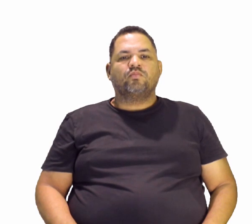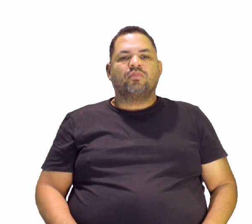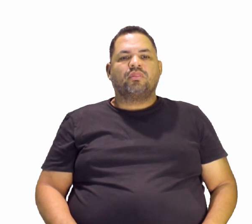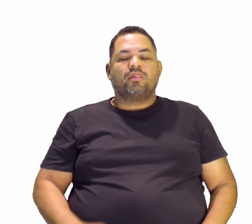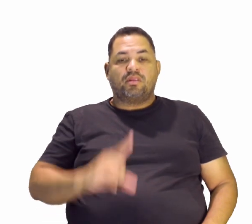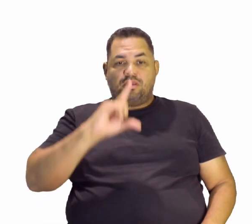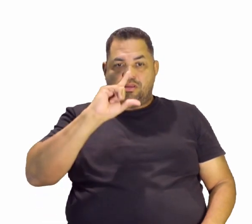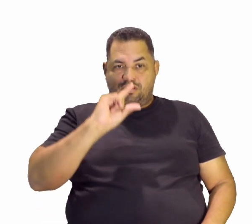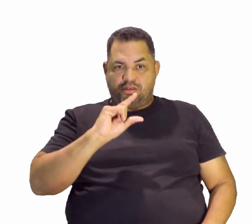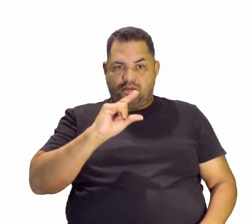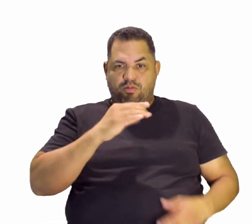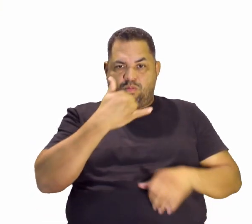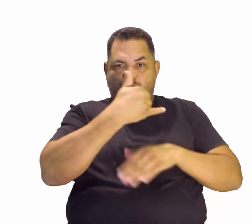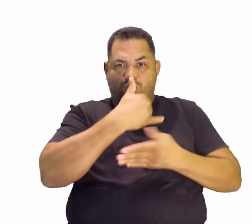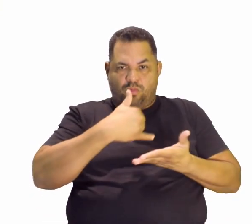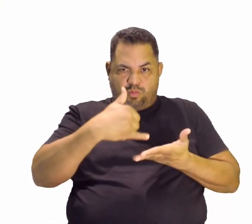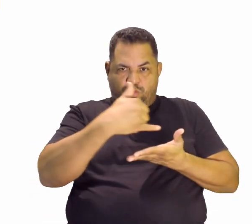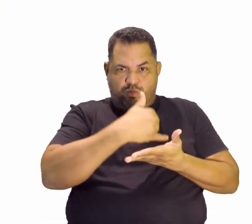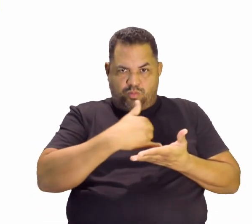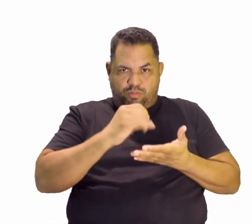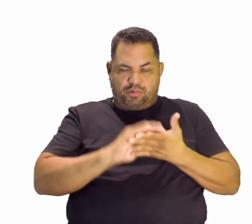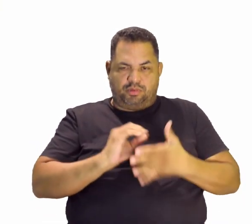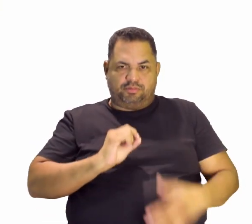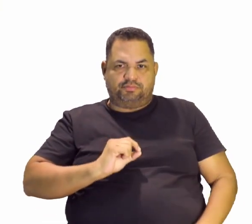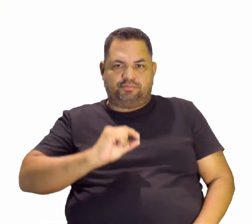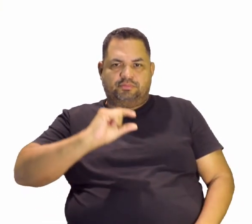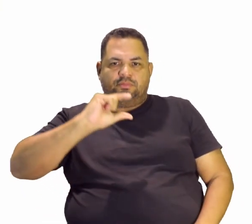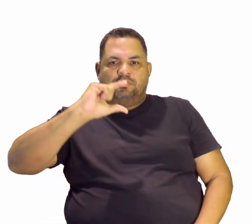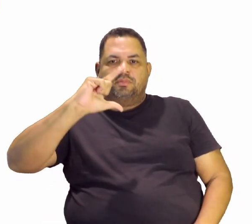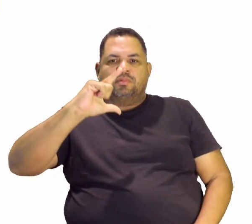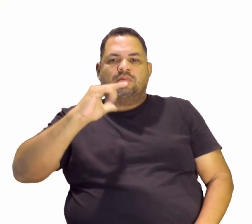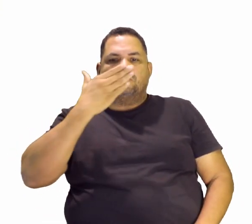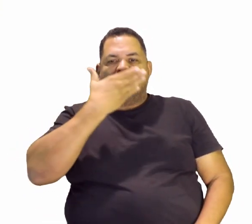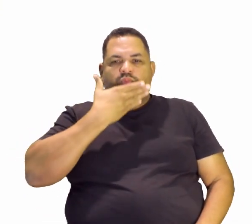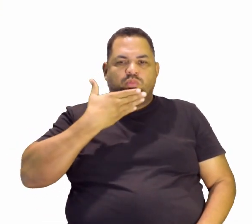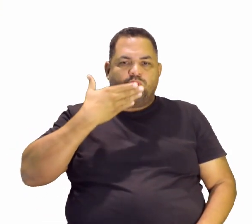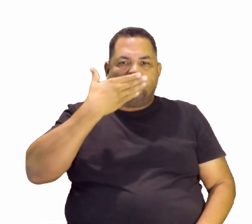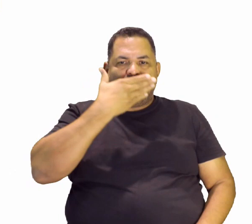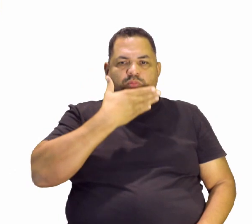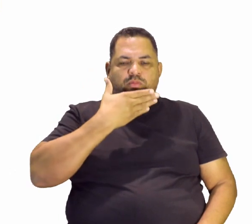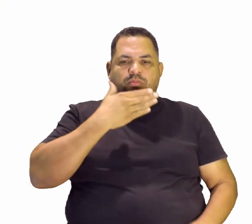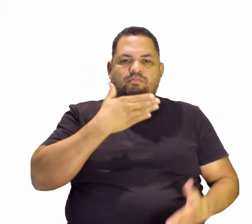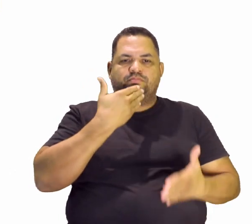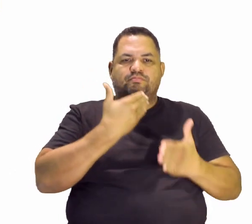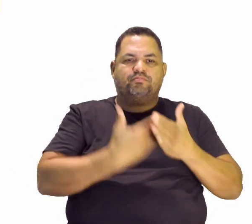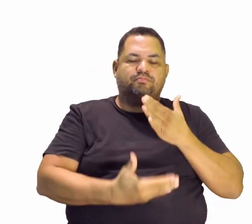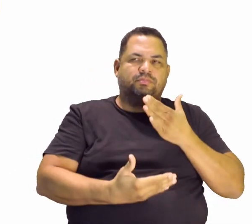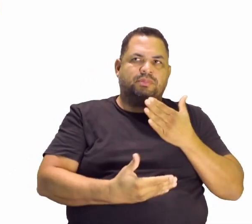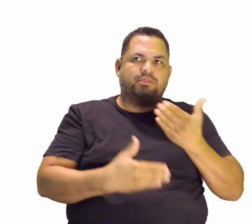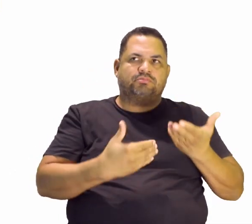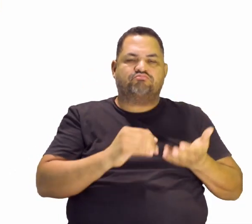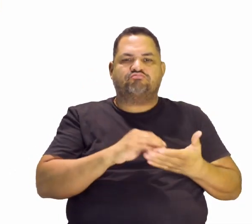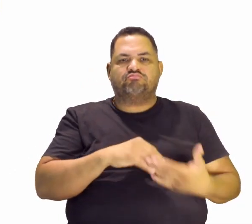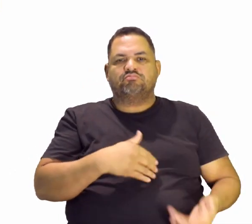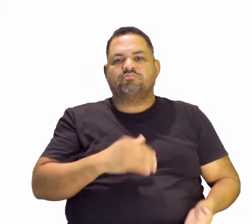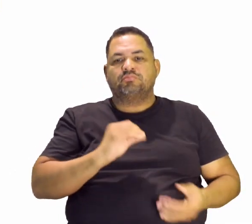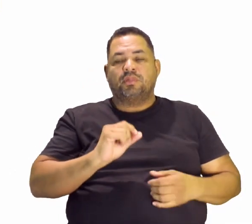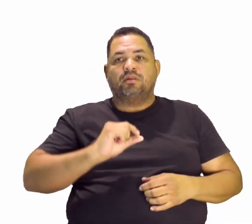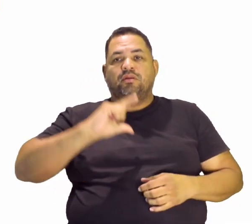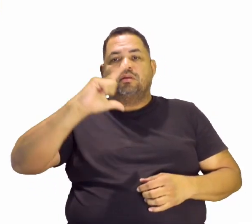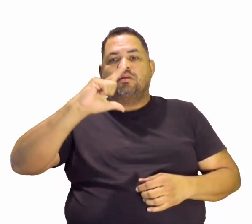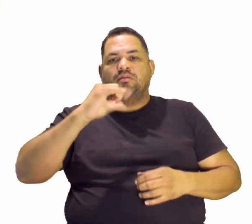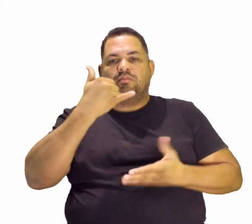temos aí já um aumento, né? Seria proporcional, né? Eu perdi aqui nos lipídios e aumentei aqui